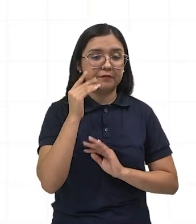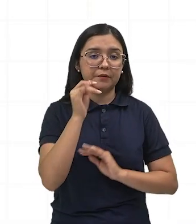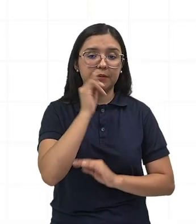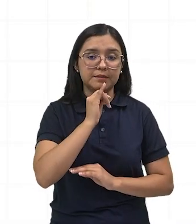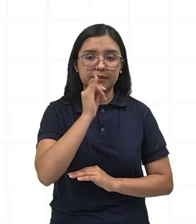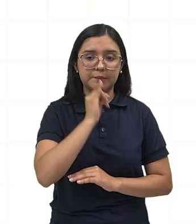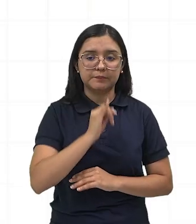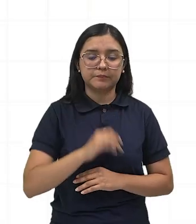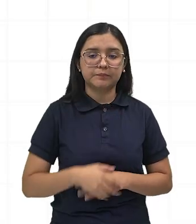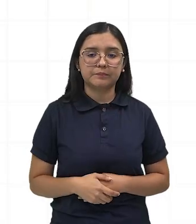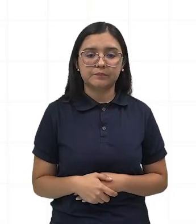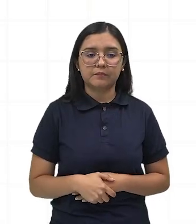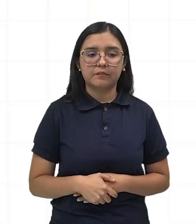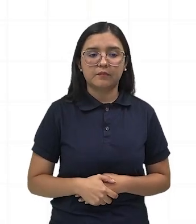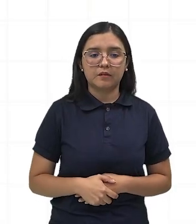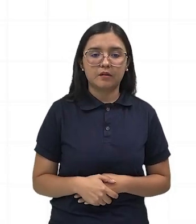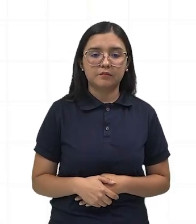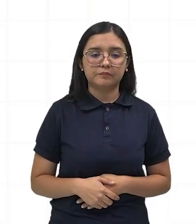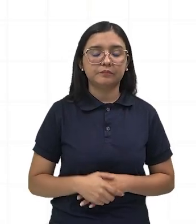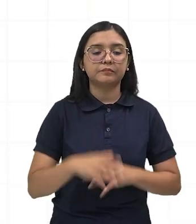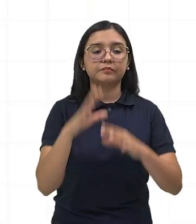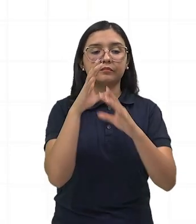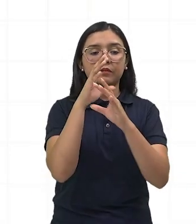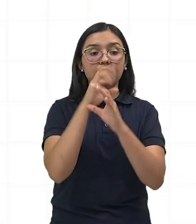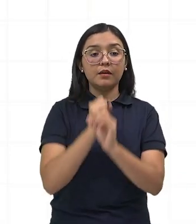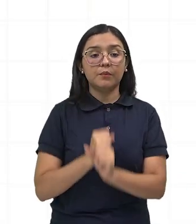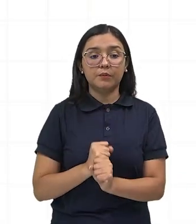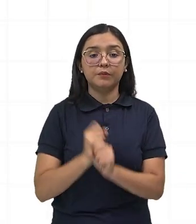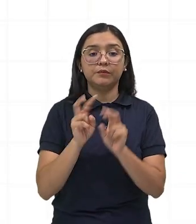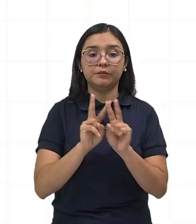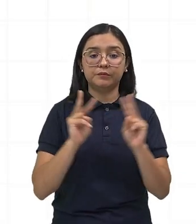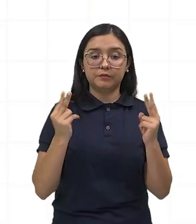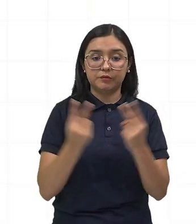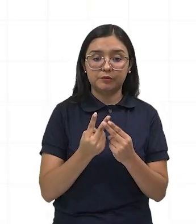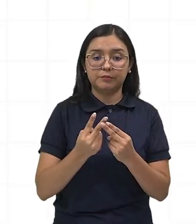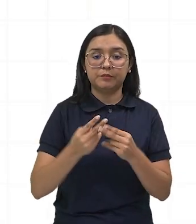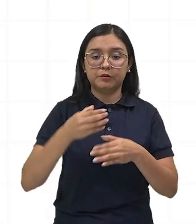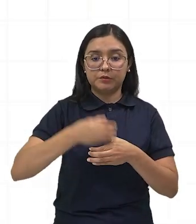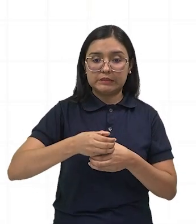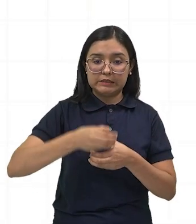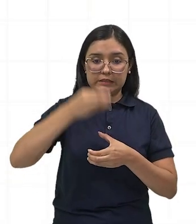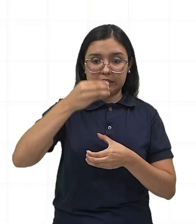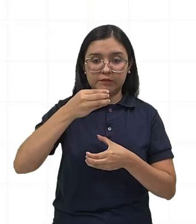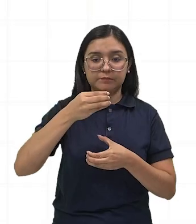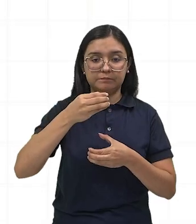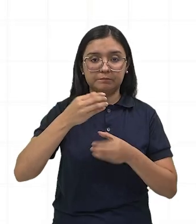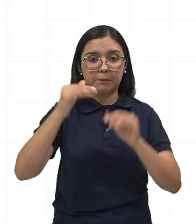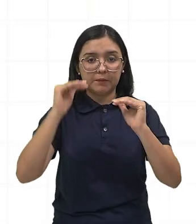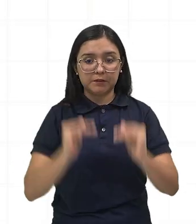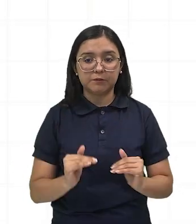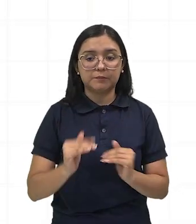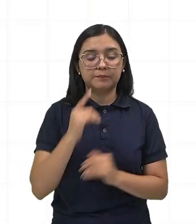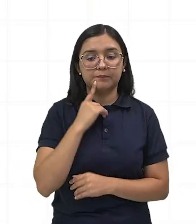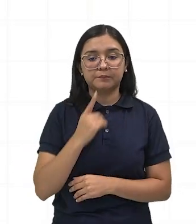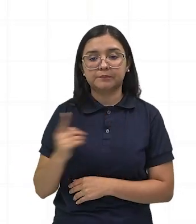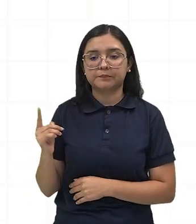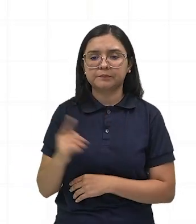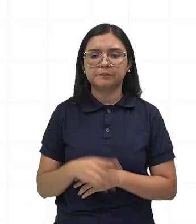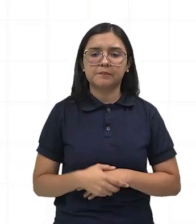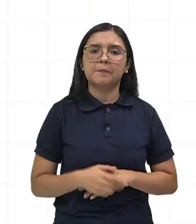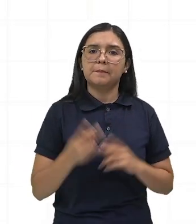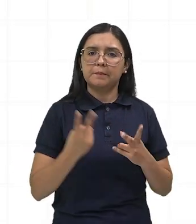vamos identificar. Olha. Calcule o volume do cilindro a seguir. Olha só,